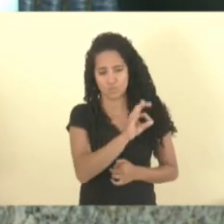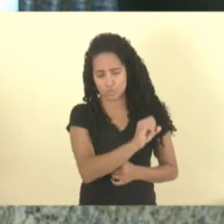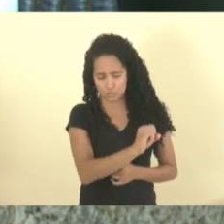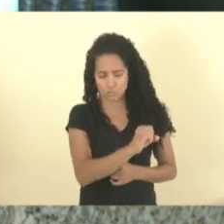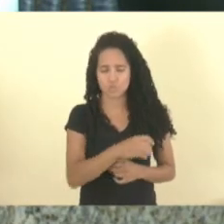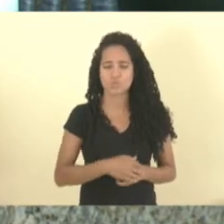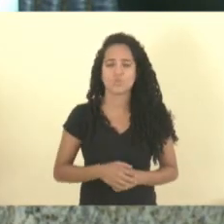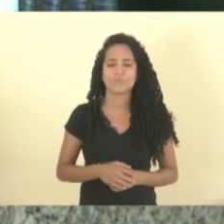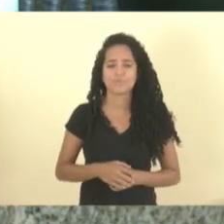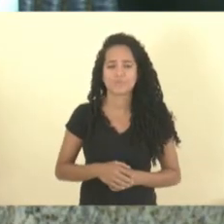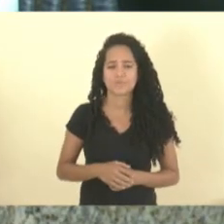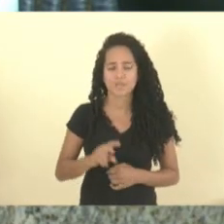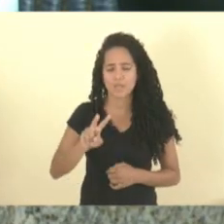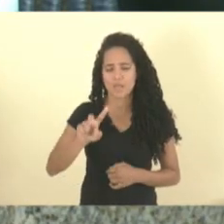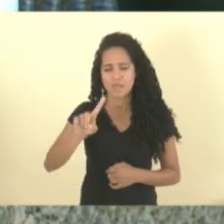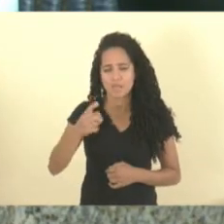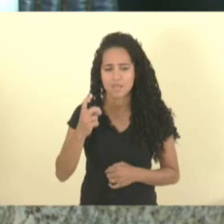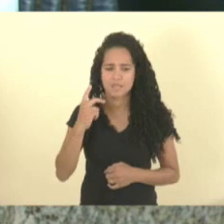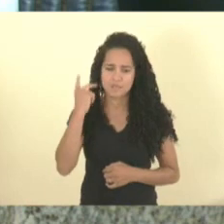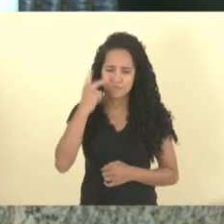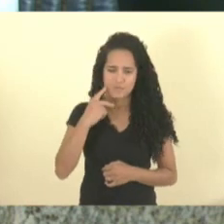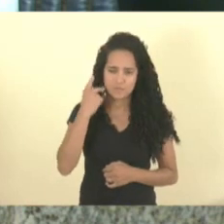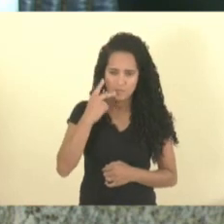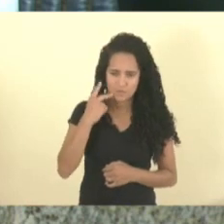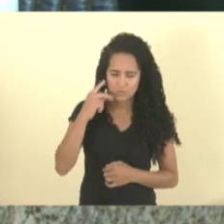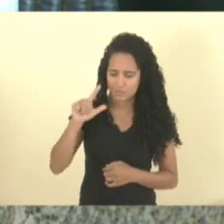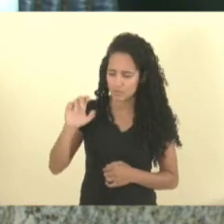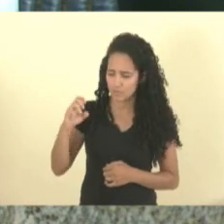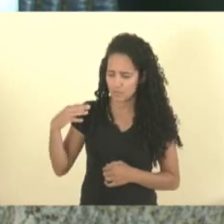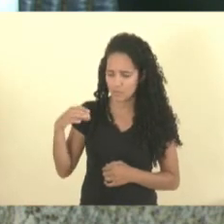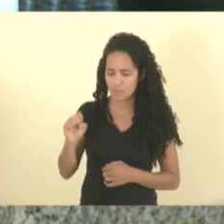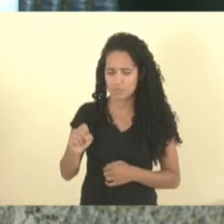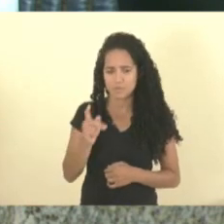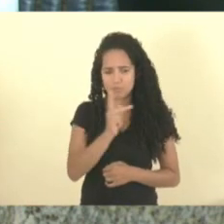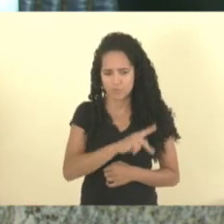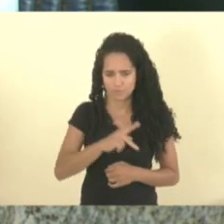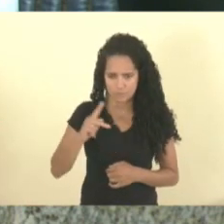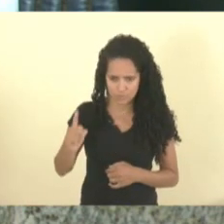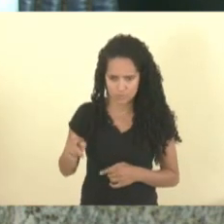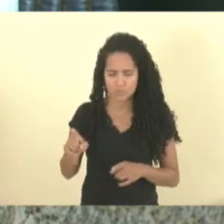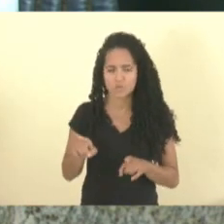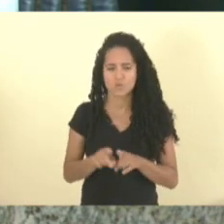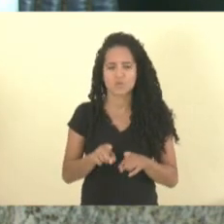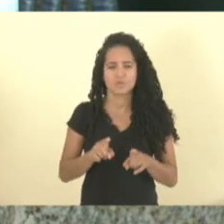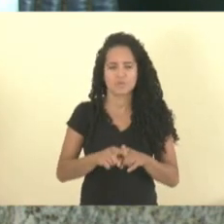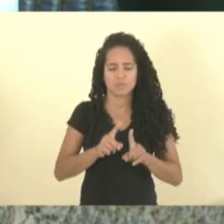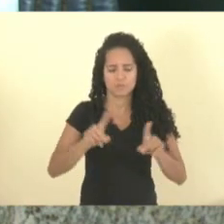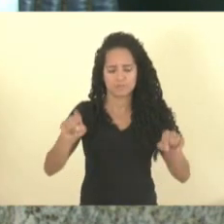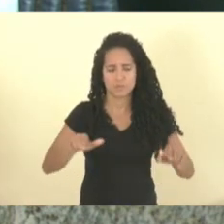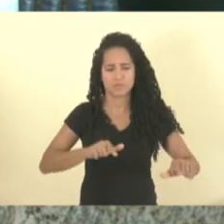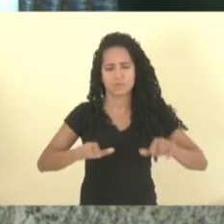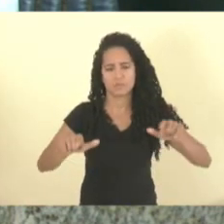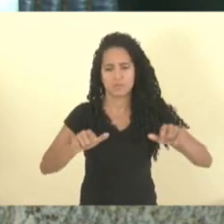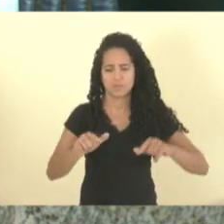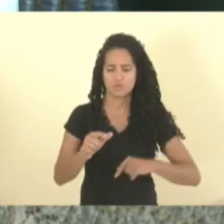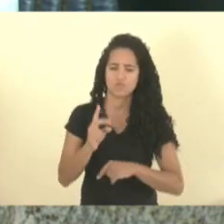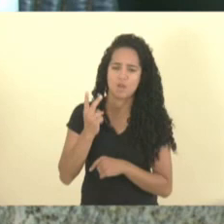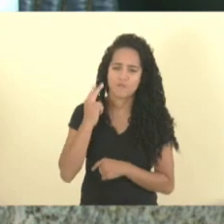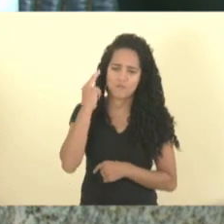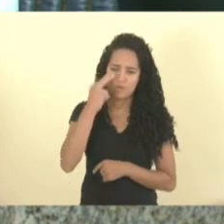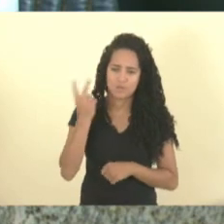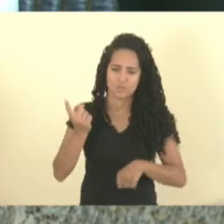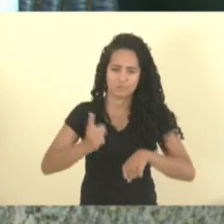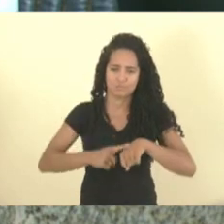Azelino Lemos, era professor, funcionário público e foi vereador por 4 mandatos em nossa cidade.